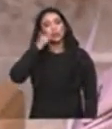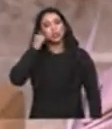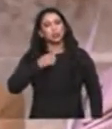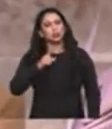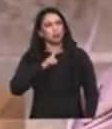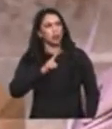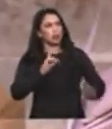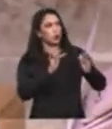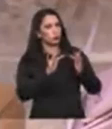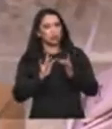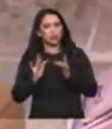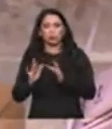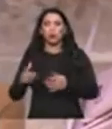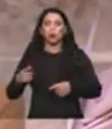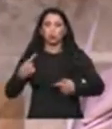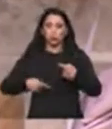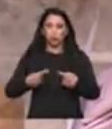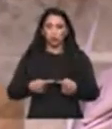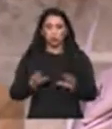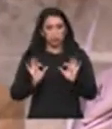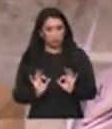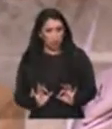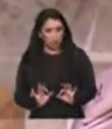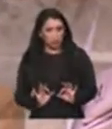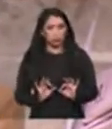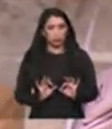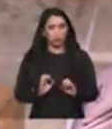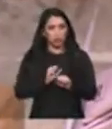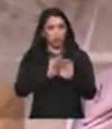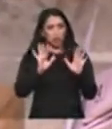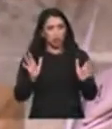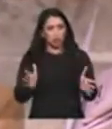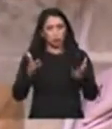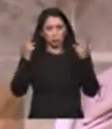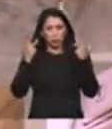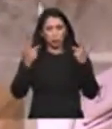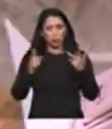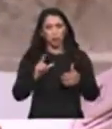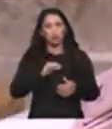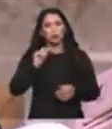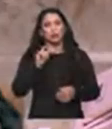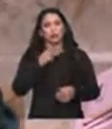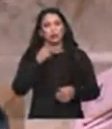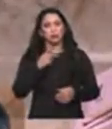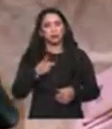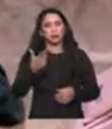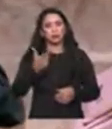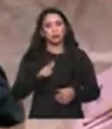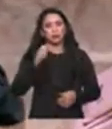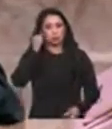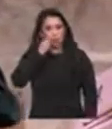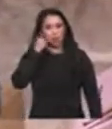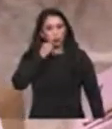contatos políticos. Isso seria uma aberração falar isso. É evidente que tem. Não é nesse sentido que estamos falando que um senador